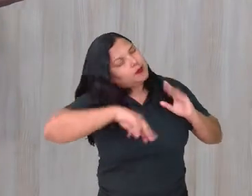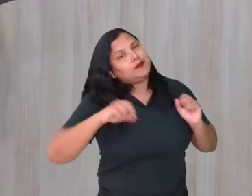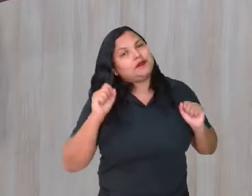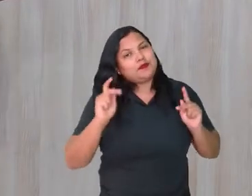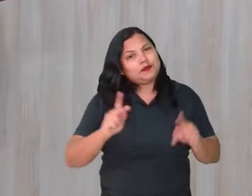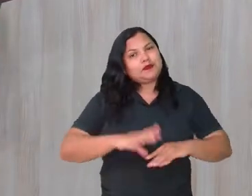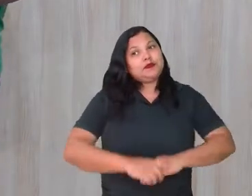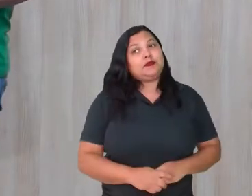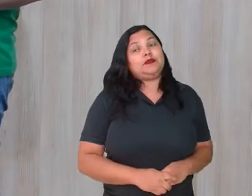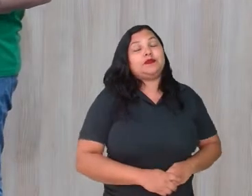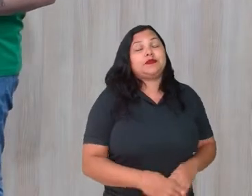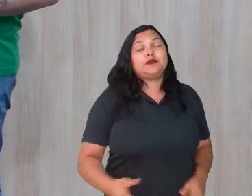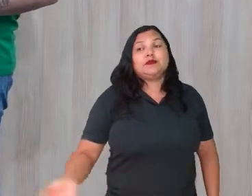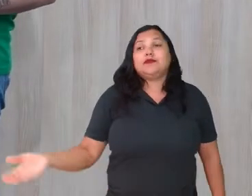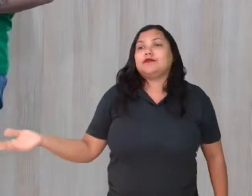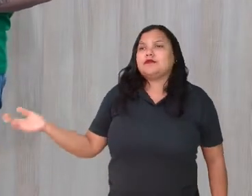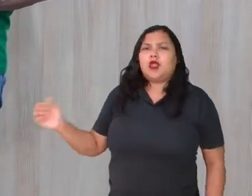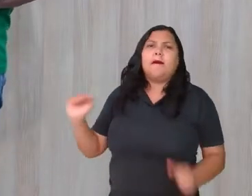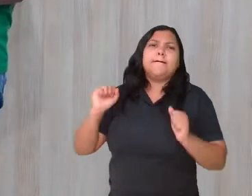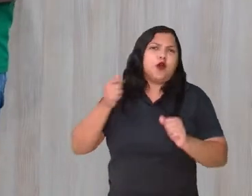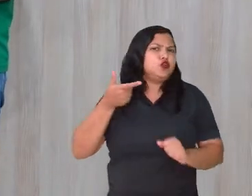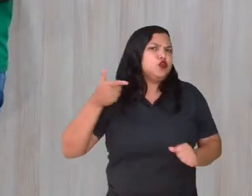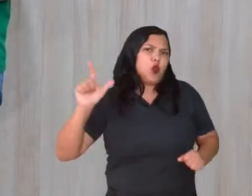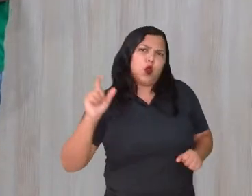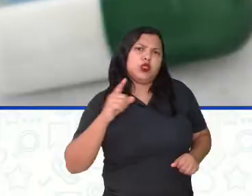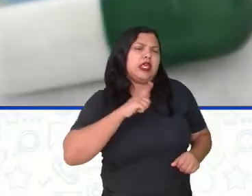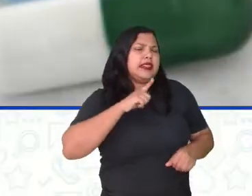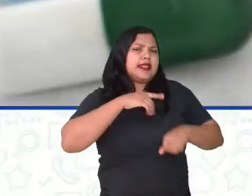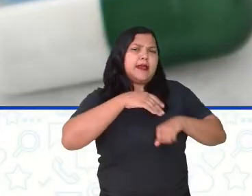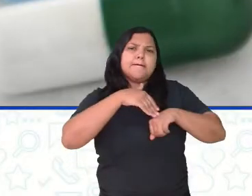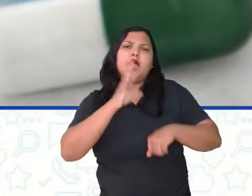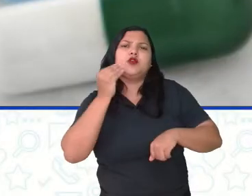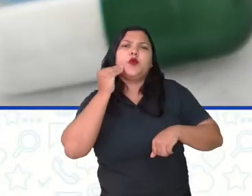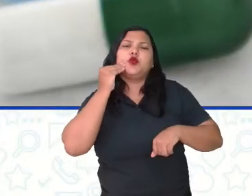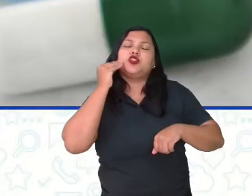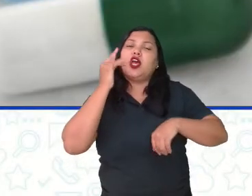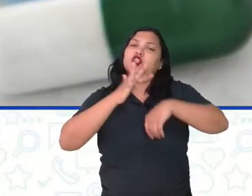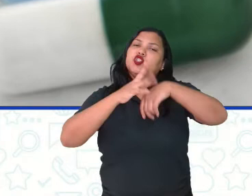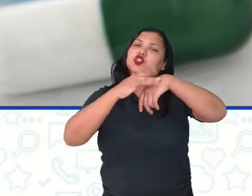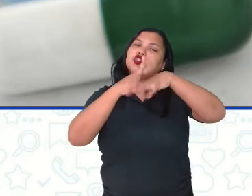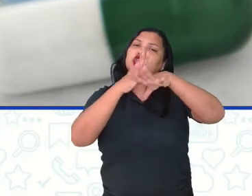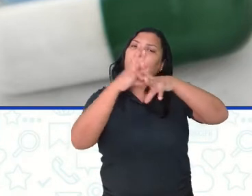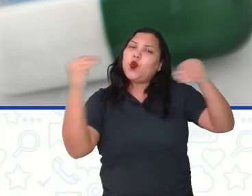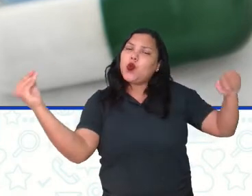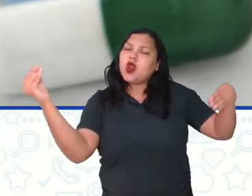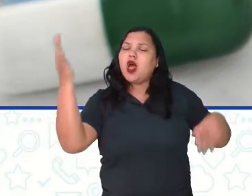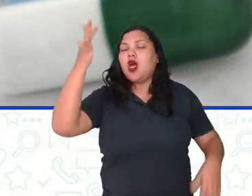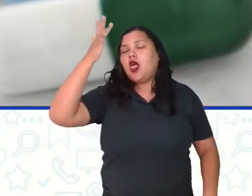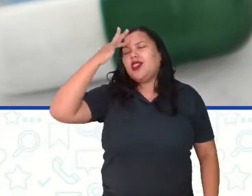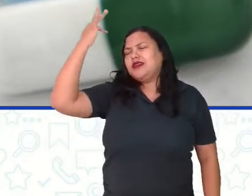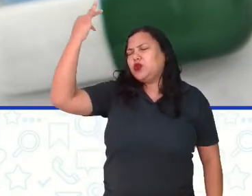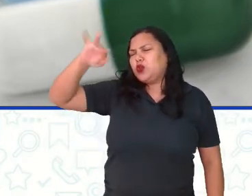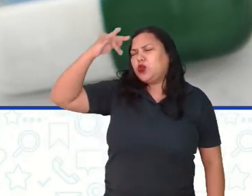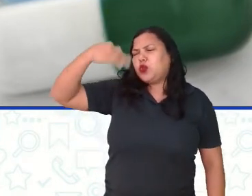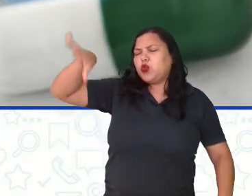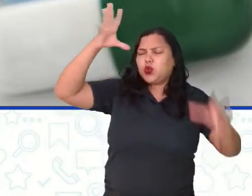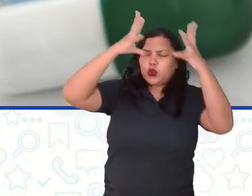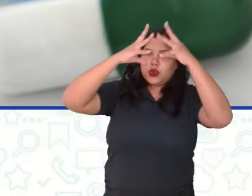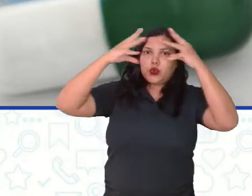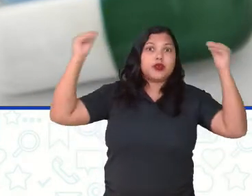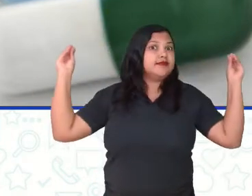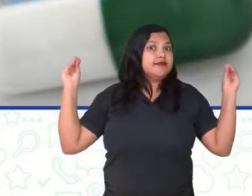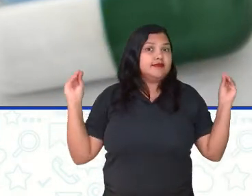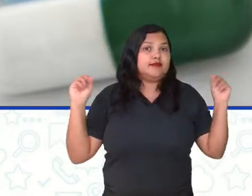bom? E a gente poderia ter outros medicamentos que tivessem uma probabilidade, uma chance maior de resolver aquele